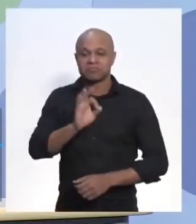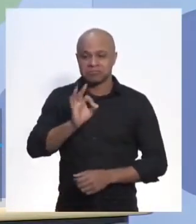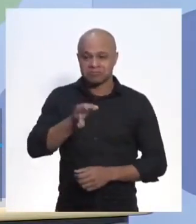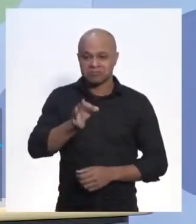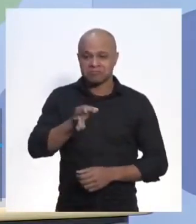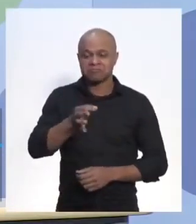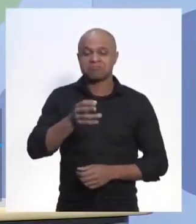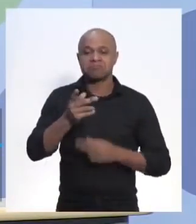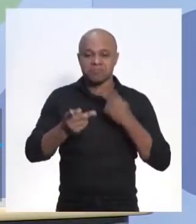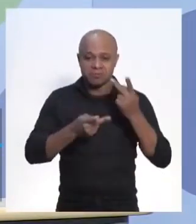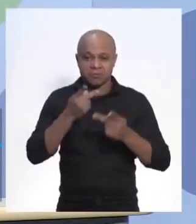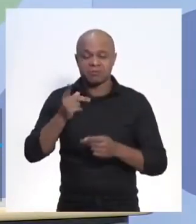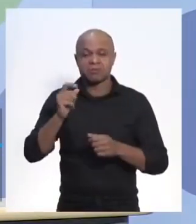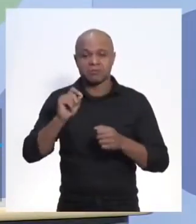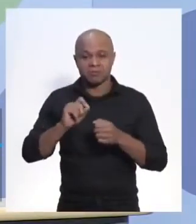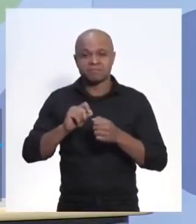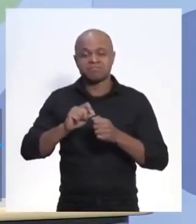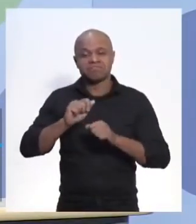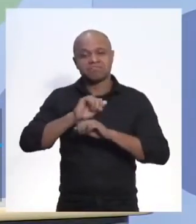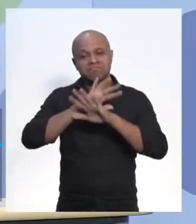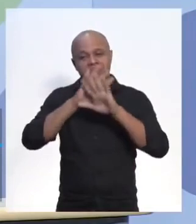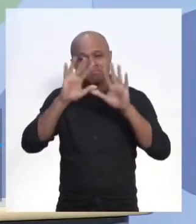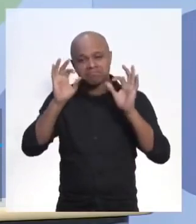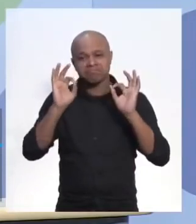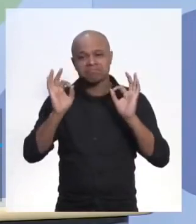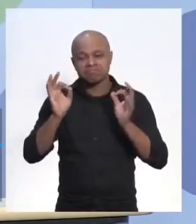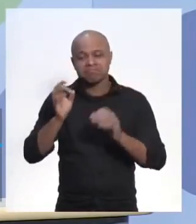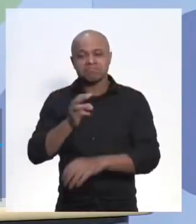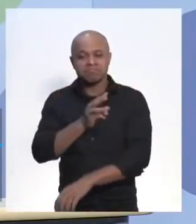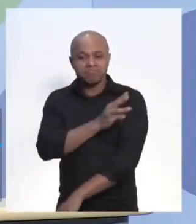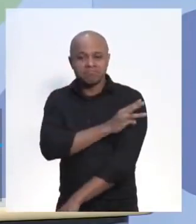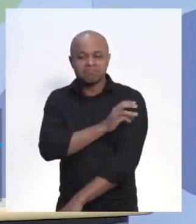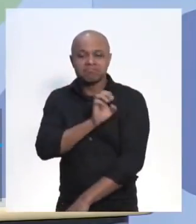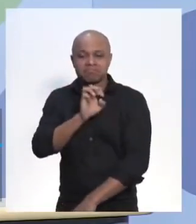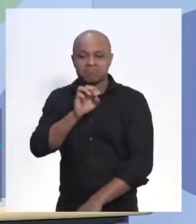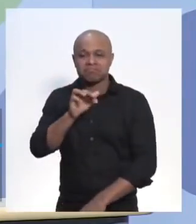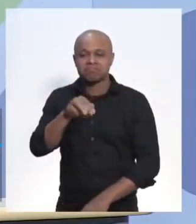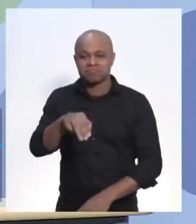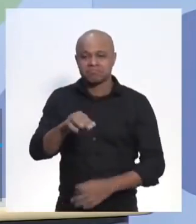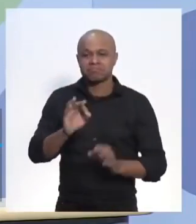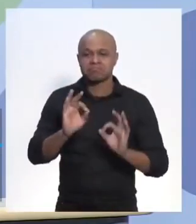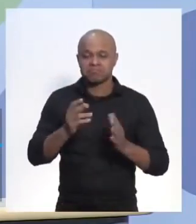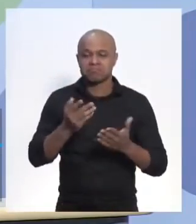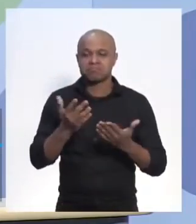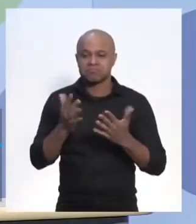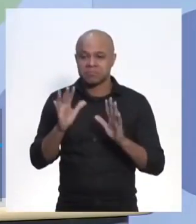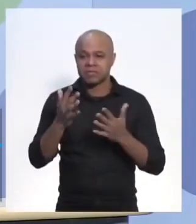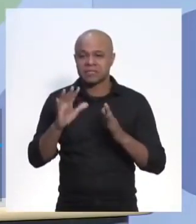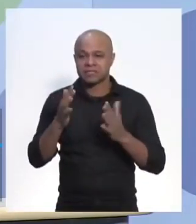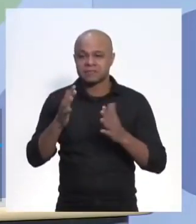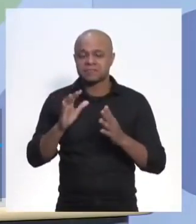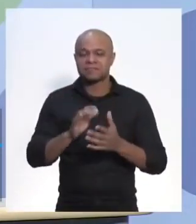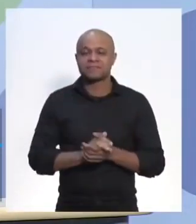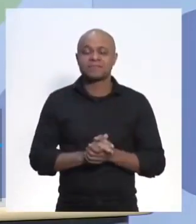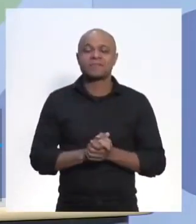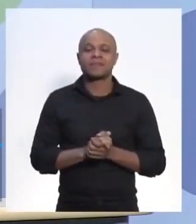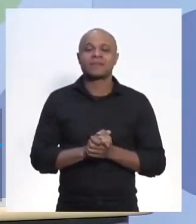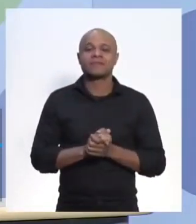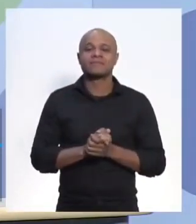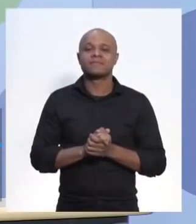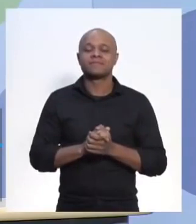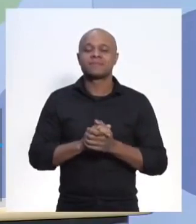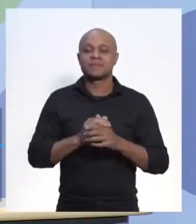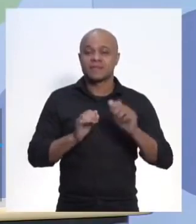assim maravilhada com os nossos alunos da terceira série do ensino médio. Eles responderam que na letra A é